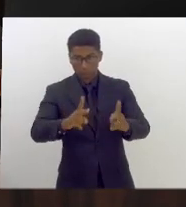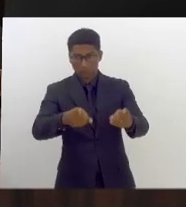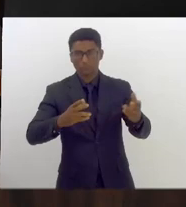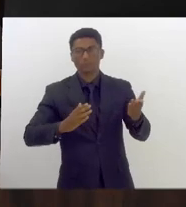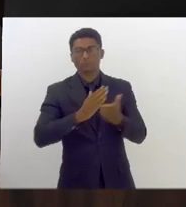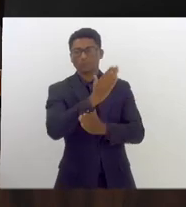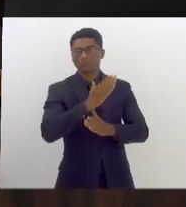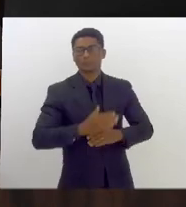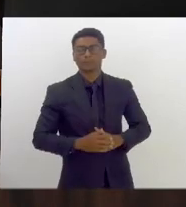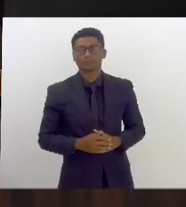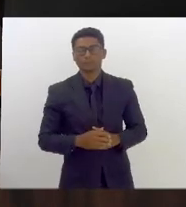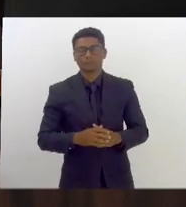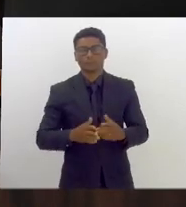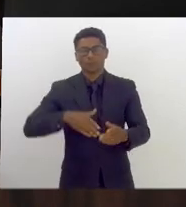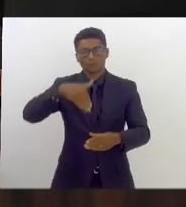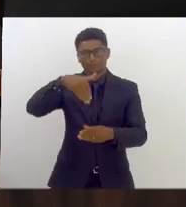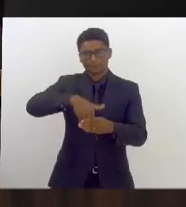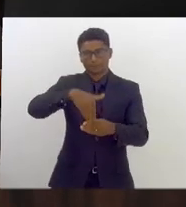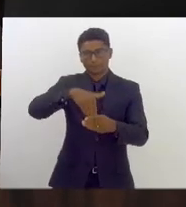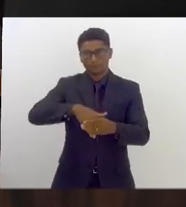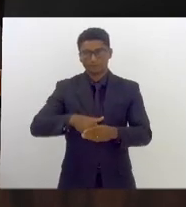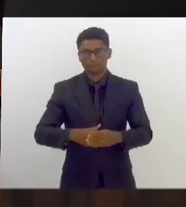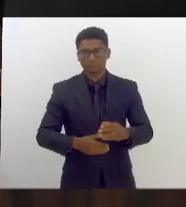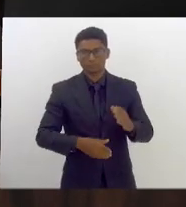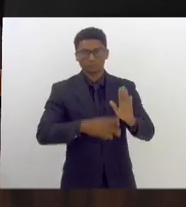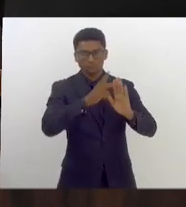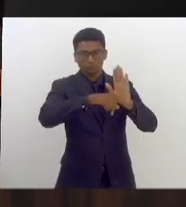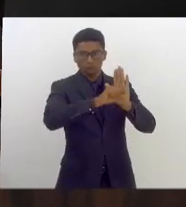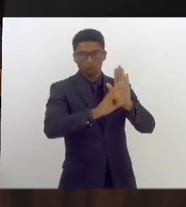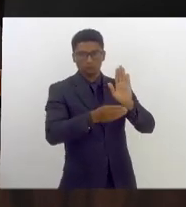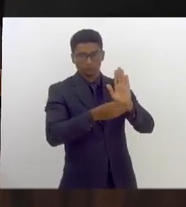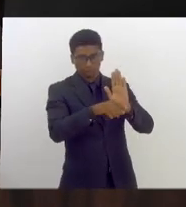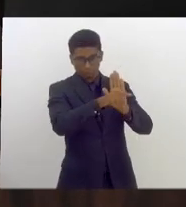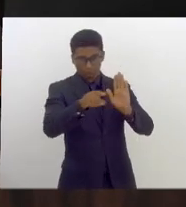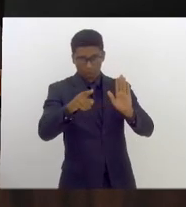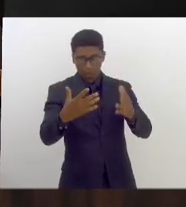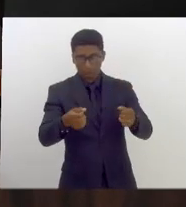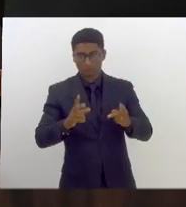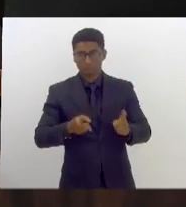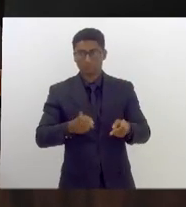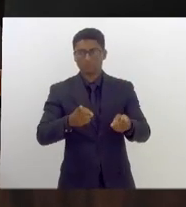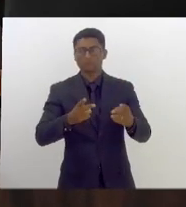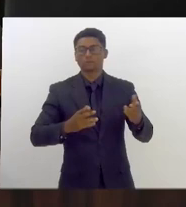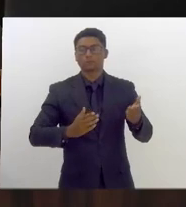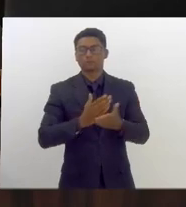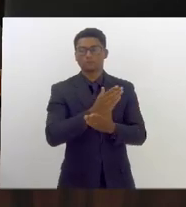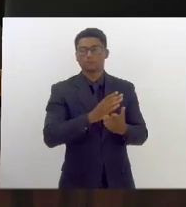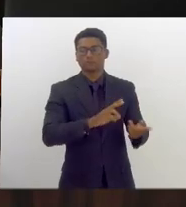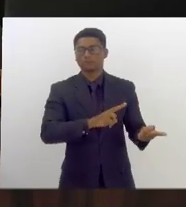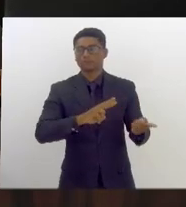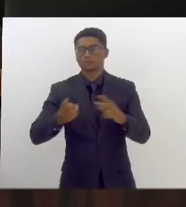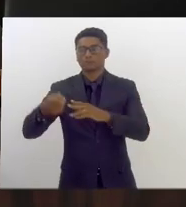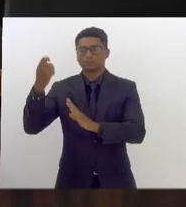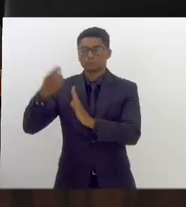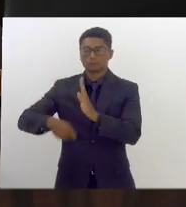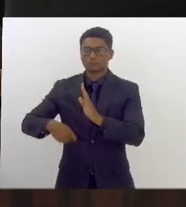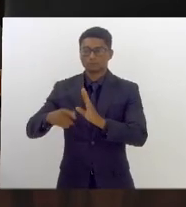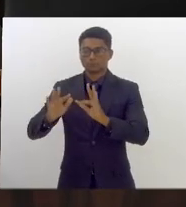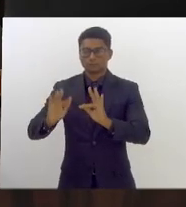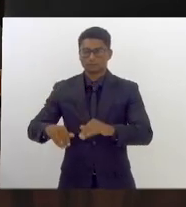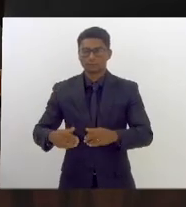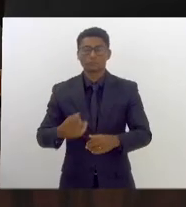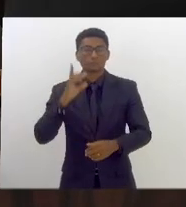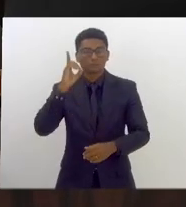aprovado. Em votação, o projeto assim emendado. Senhores que aprovam, permaneçam como estão, aprovado, vai a redação do vencido.